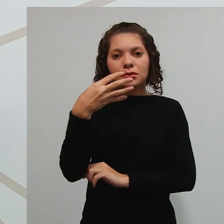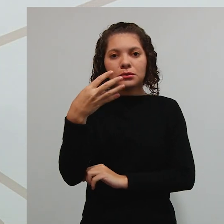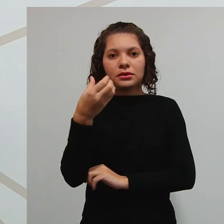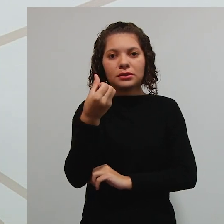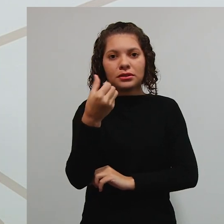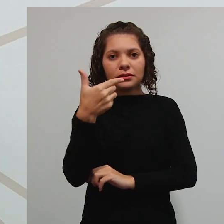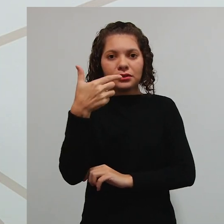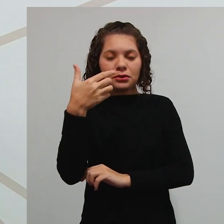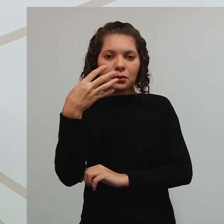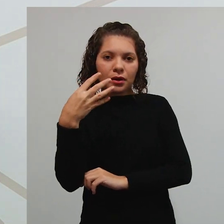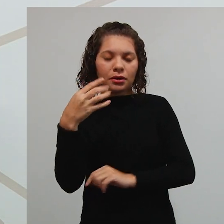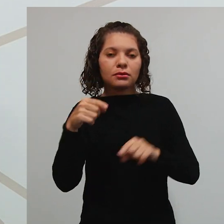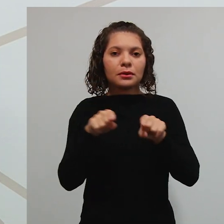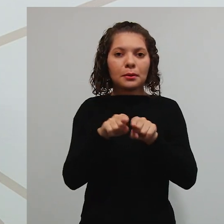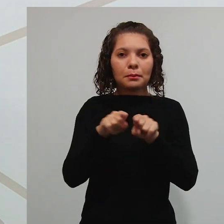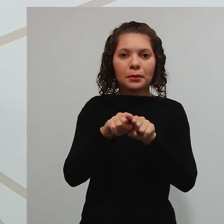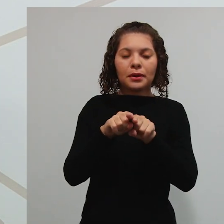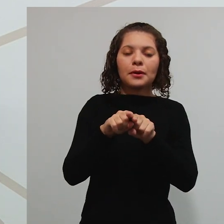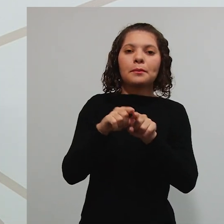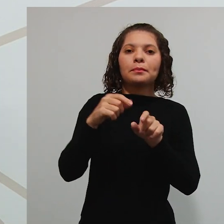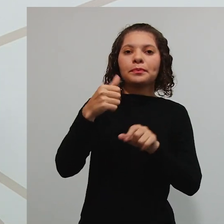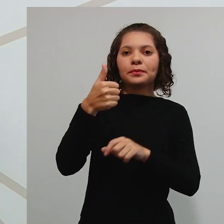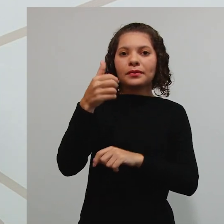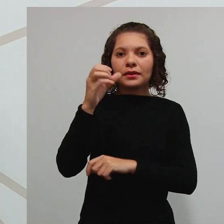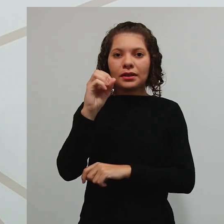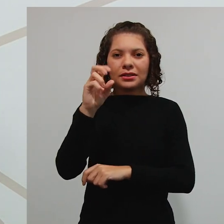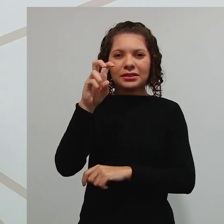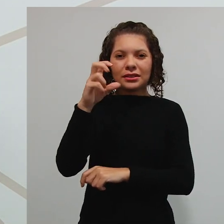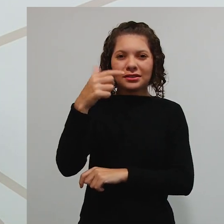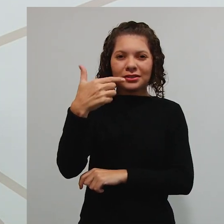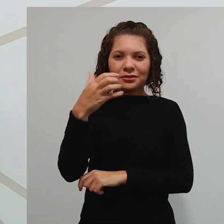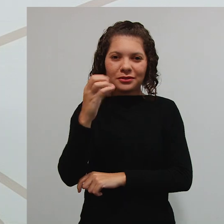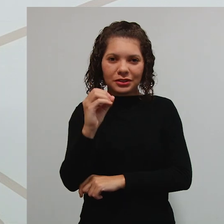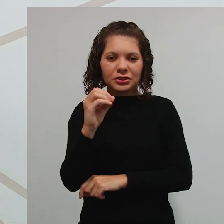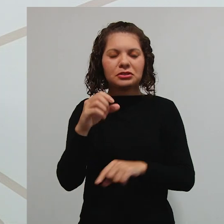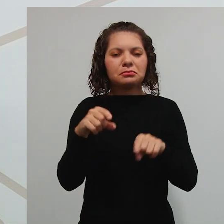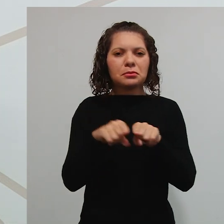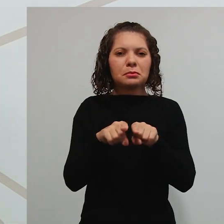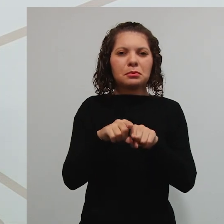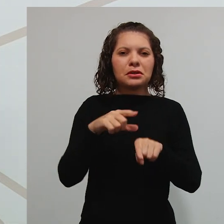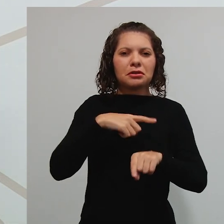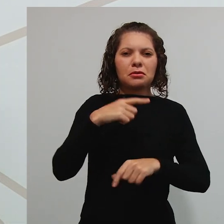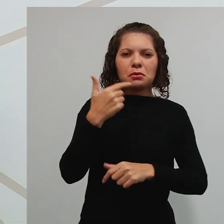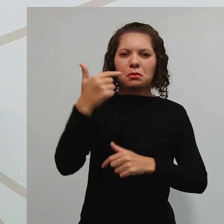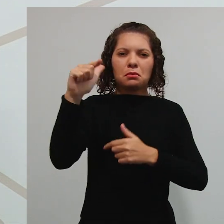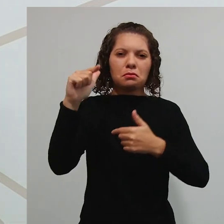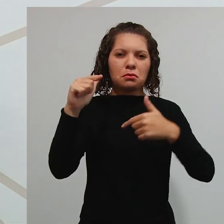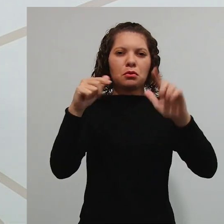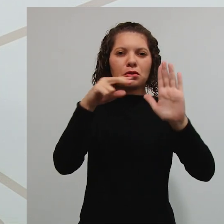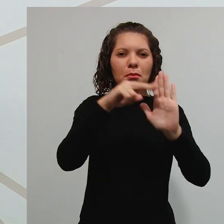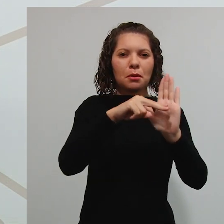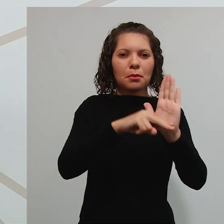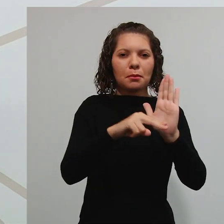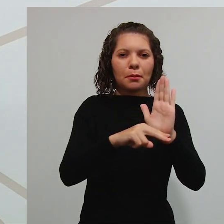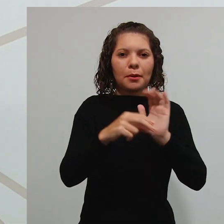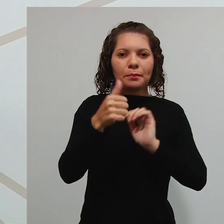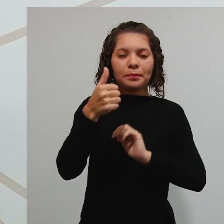14.724 e a 10.520, além da 6023 e algumas outras que a gente vai discutir aqui.